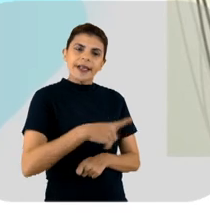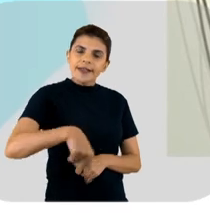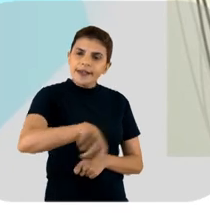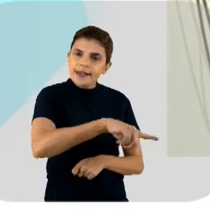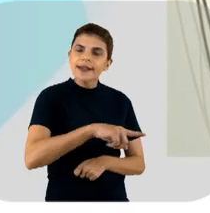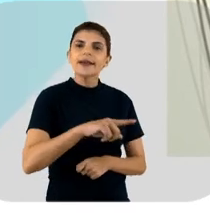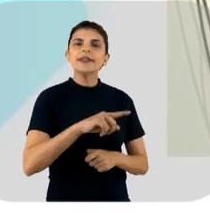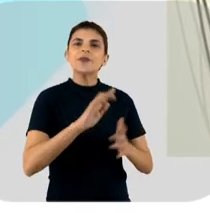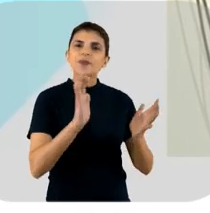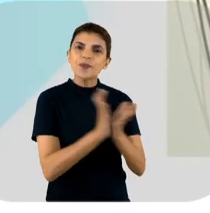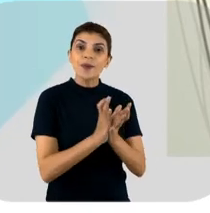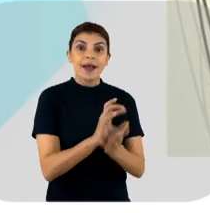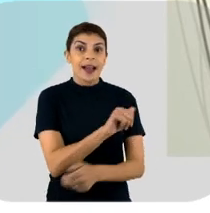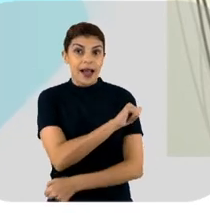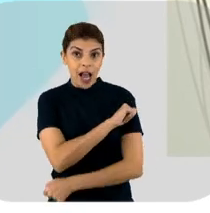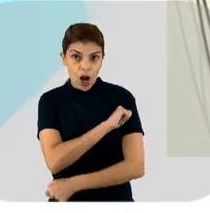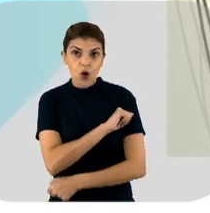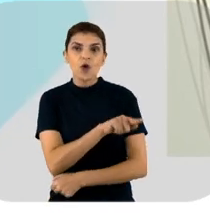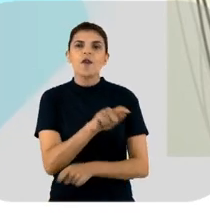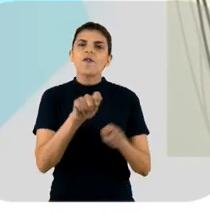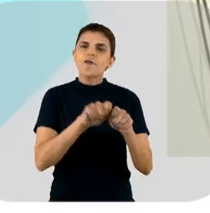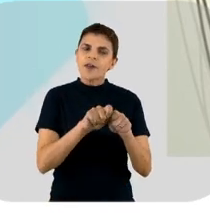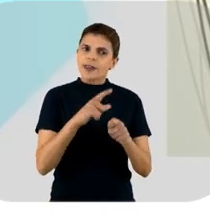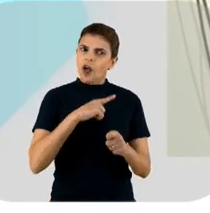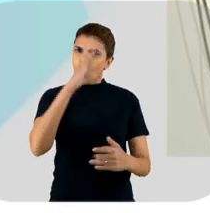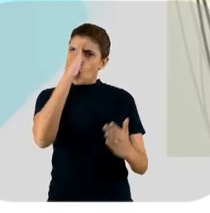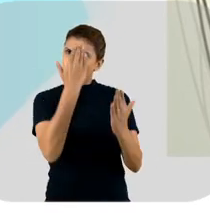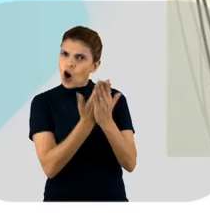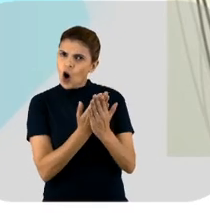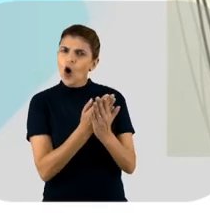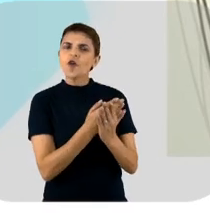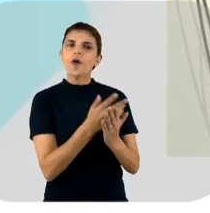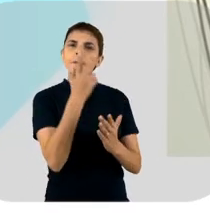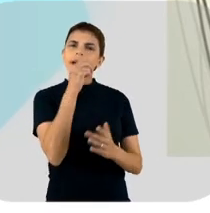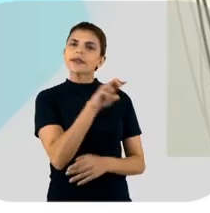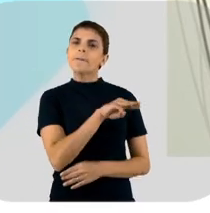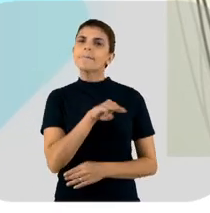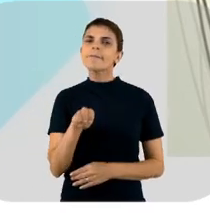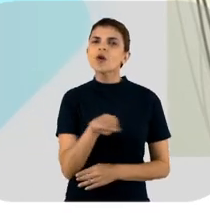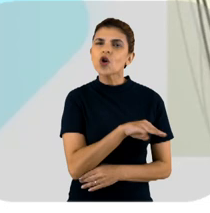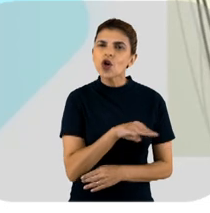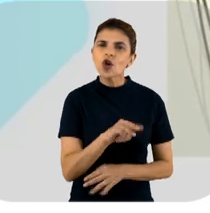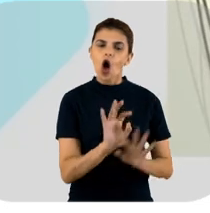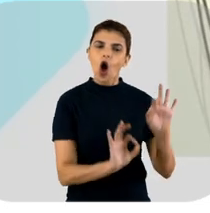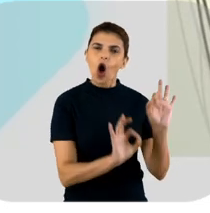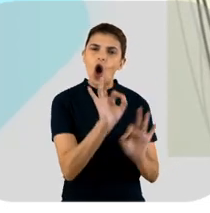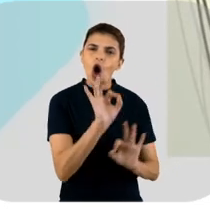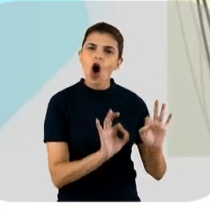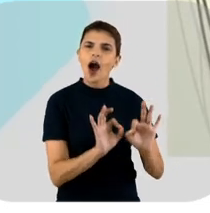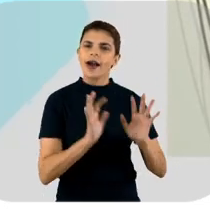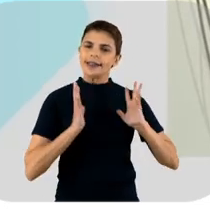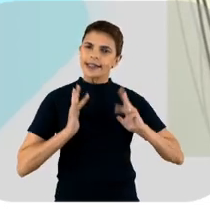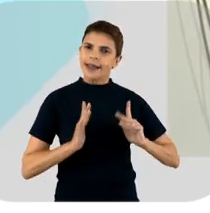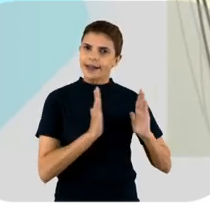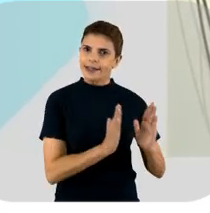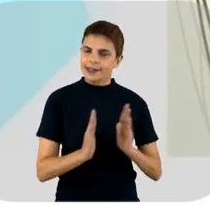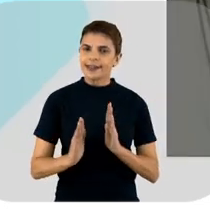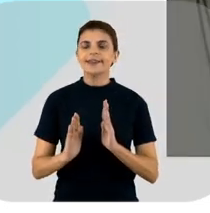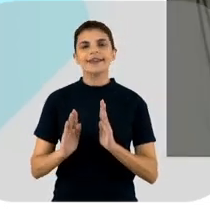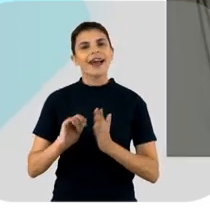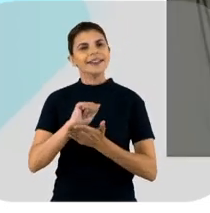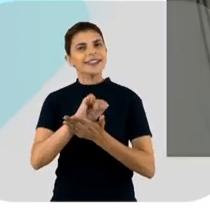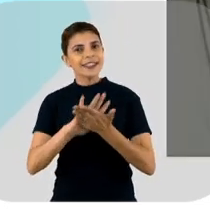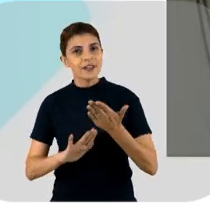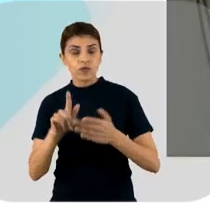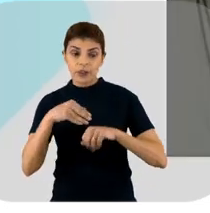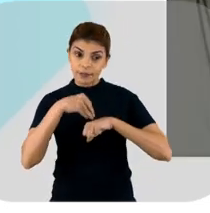um dos estudantes, que você tenha um pouco de confiança, que seja uma espécie de monitor para organizar-te esse